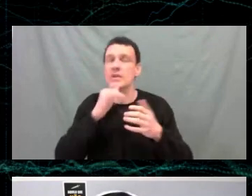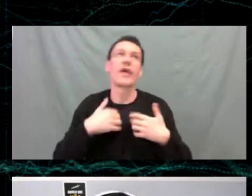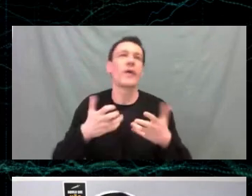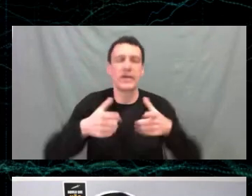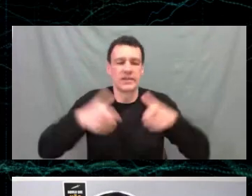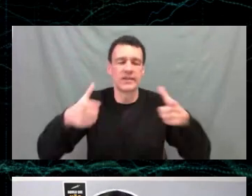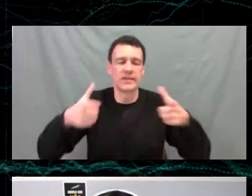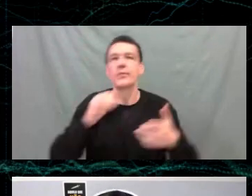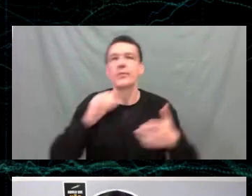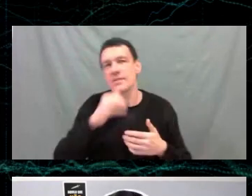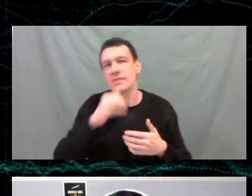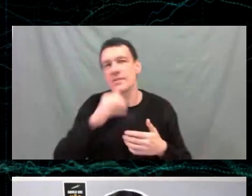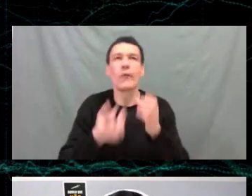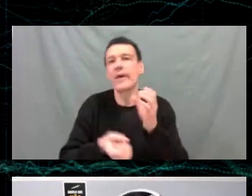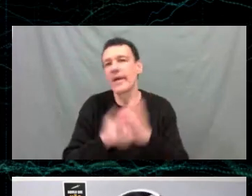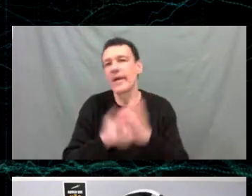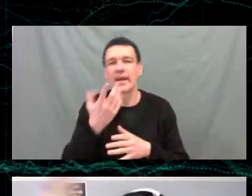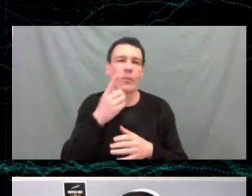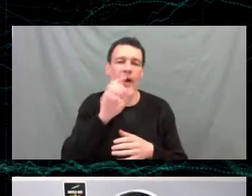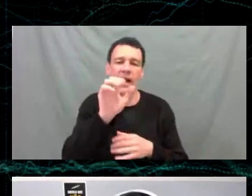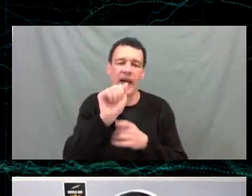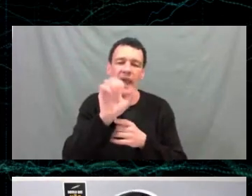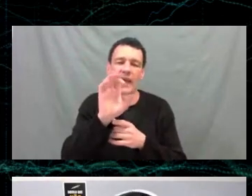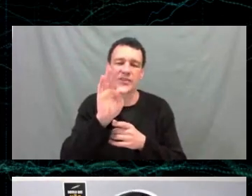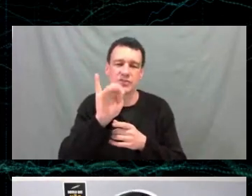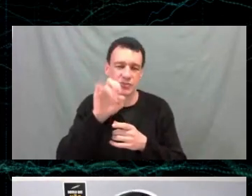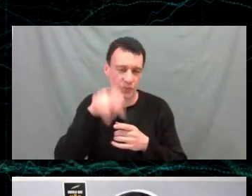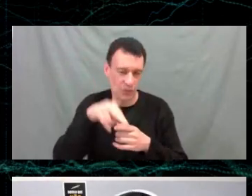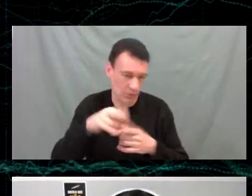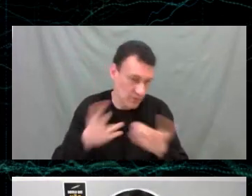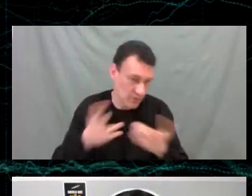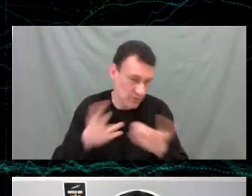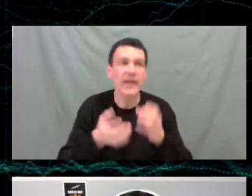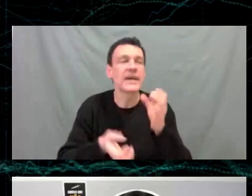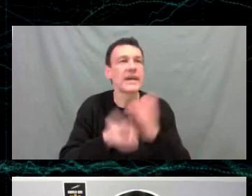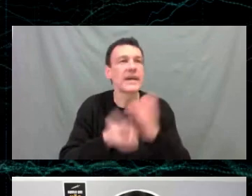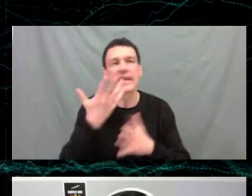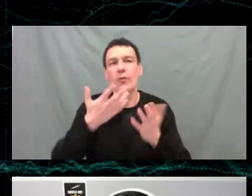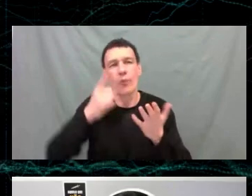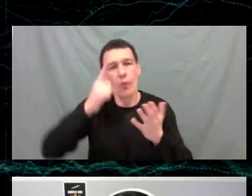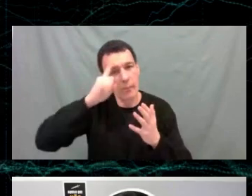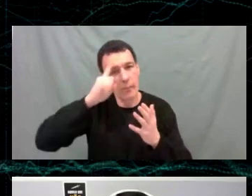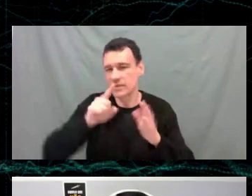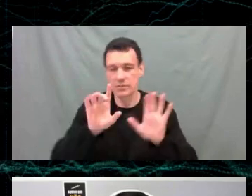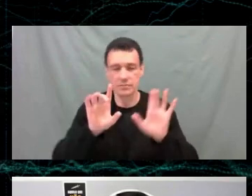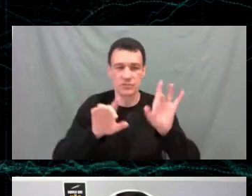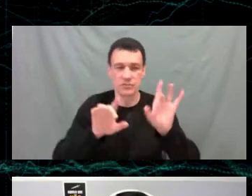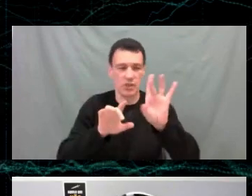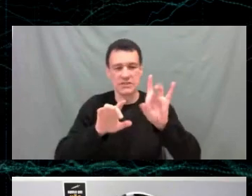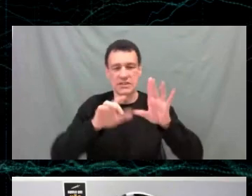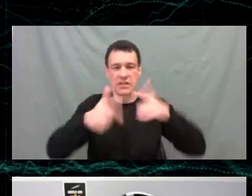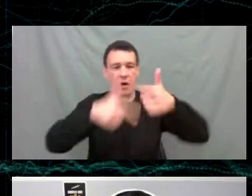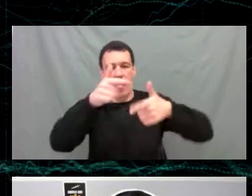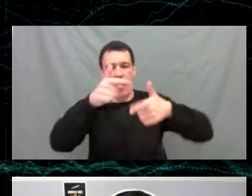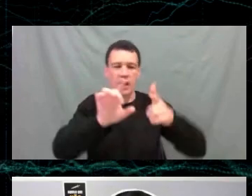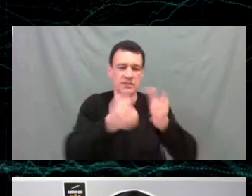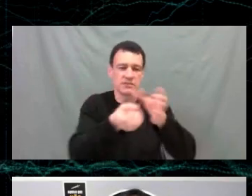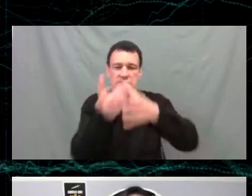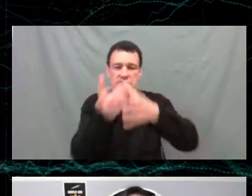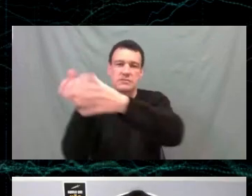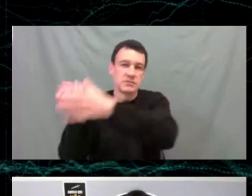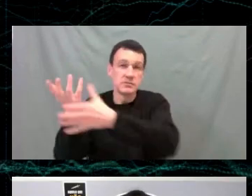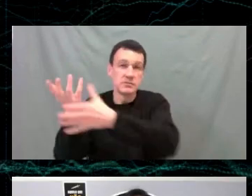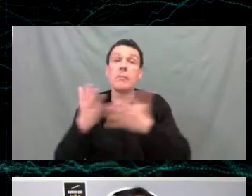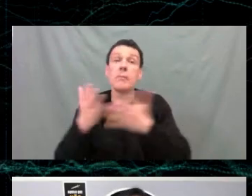que vai. Primeiro vai executar um comando remoto, depois ele vai notificar alguém. Então, o Escalator é responsável por tratar todo esse fluxo do